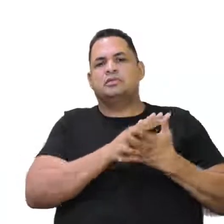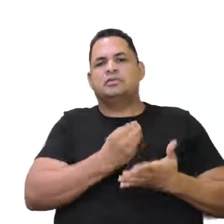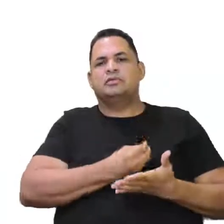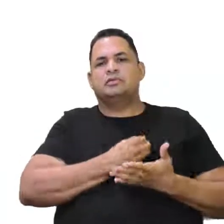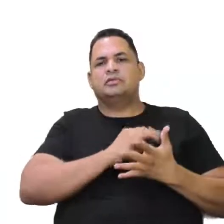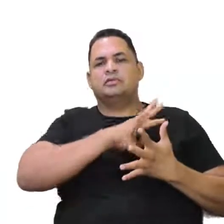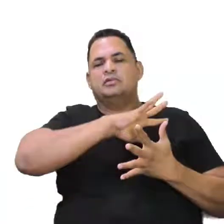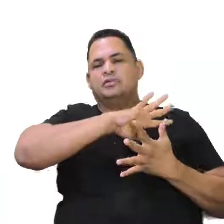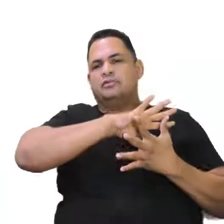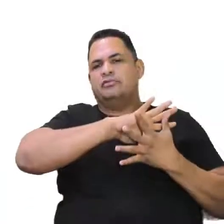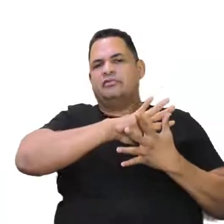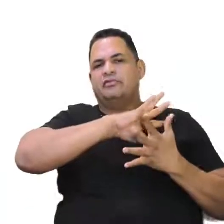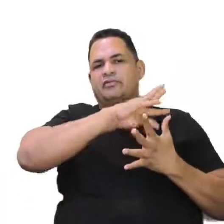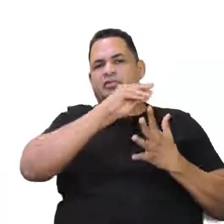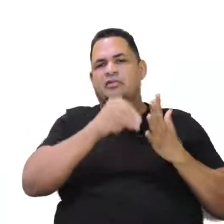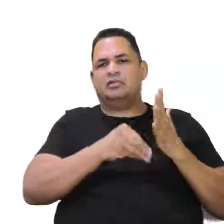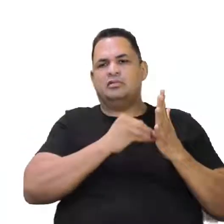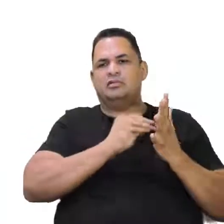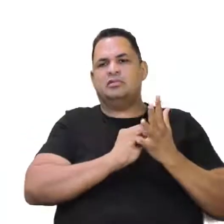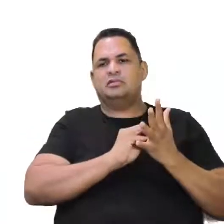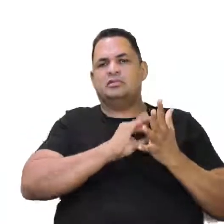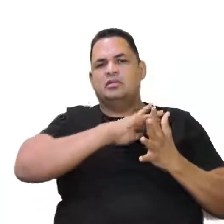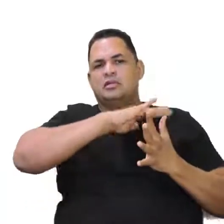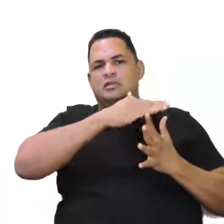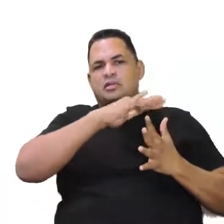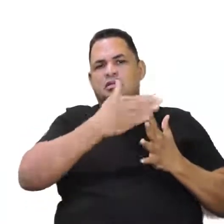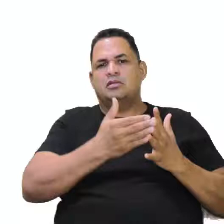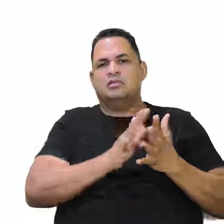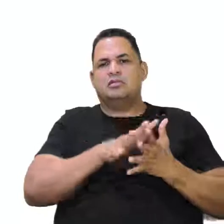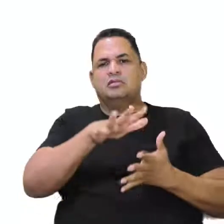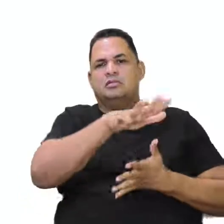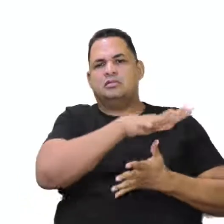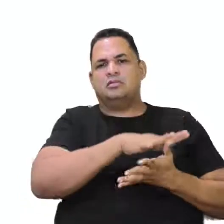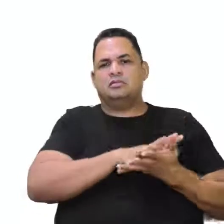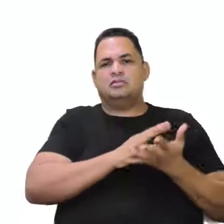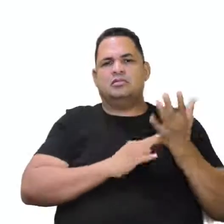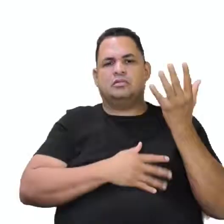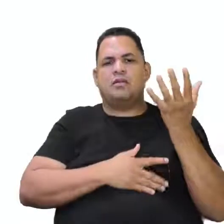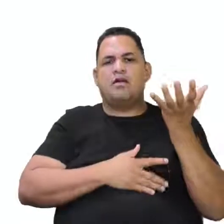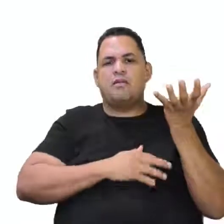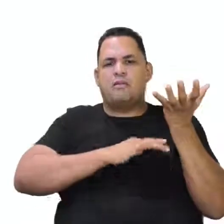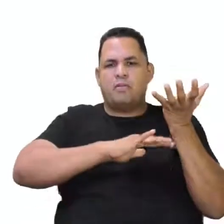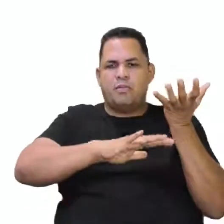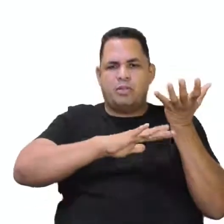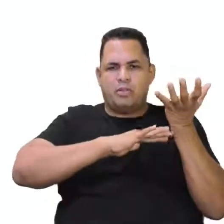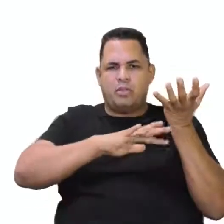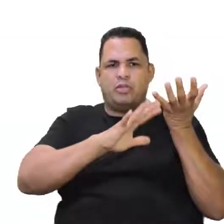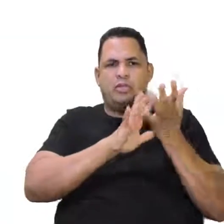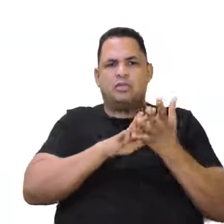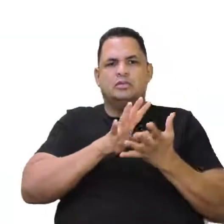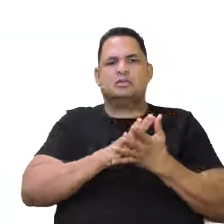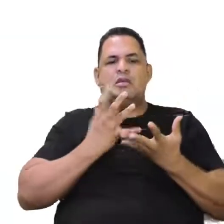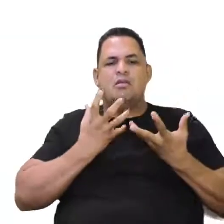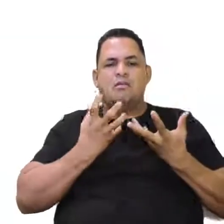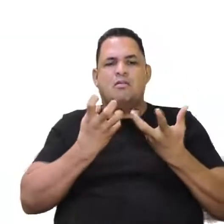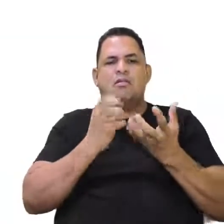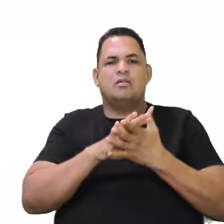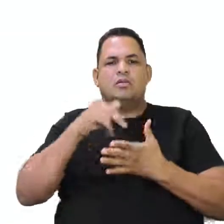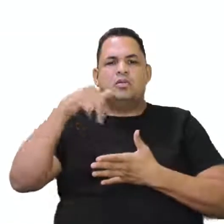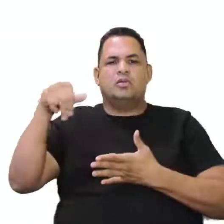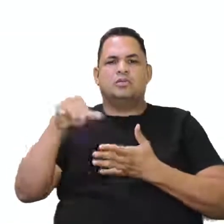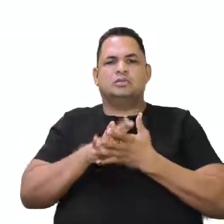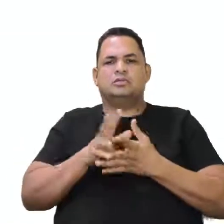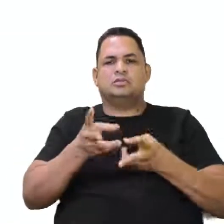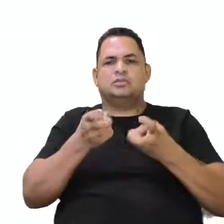Amazônia, Mata Atlântica, nas planícies inundadas do Pantanal e na região semiárida do Nordeste são capturadas e vendidas ilegalmente. São